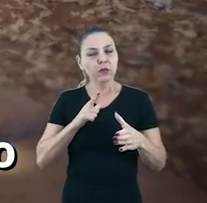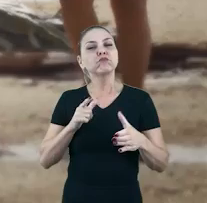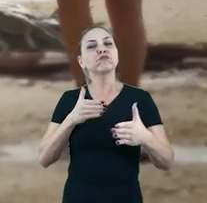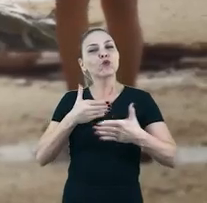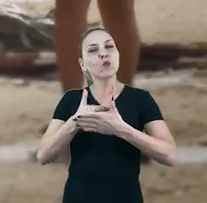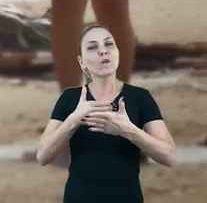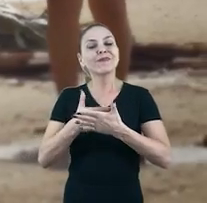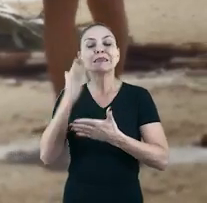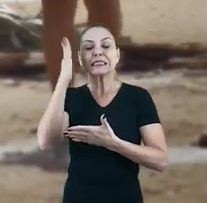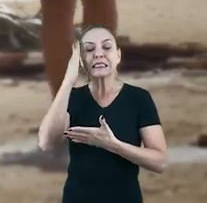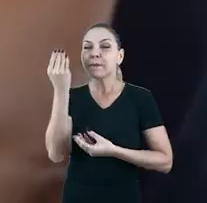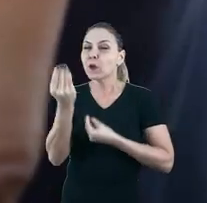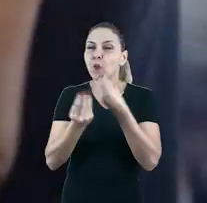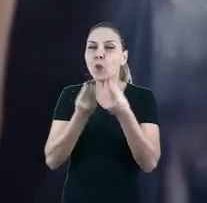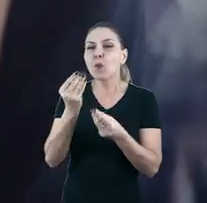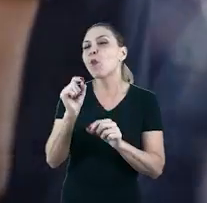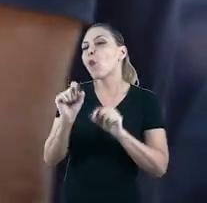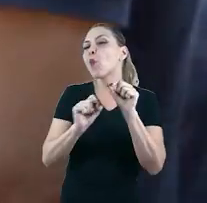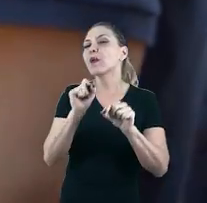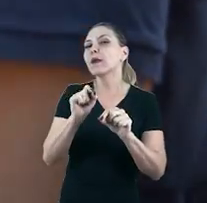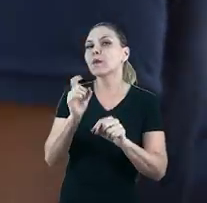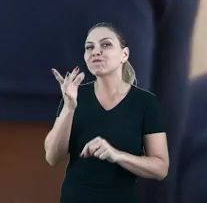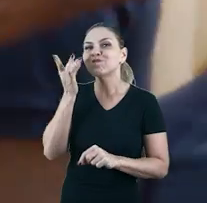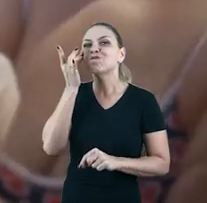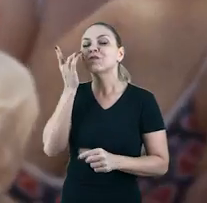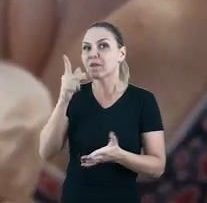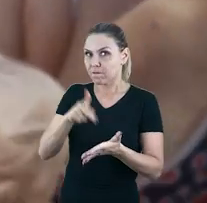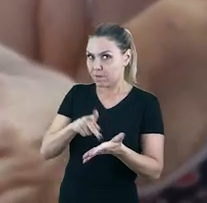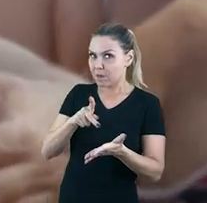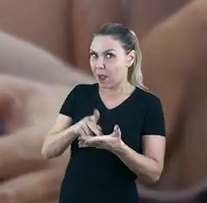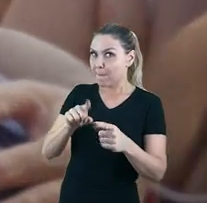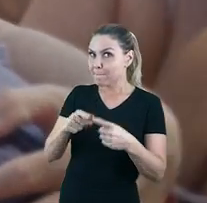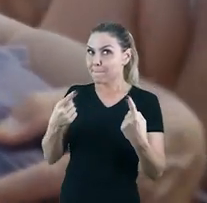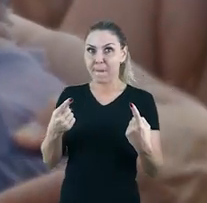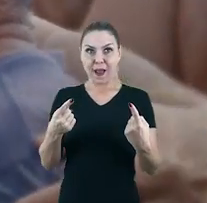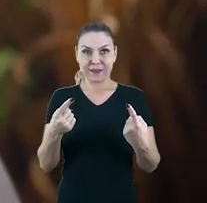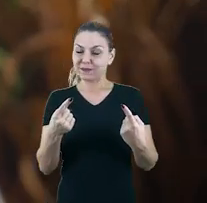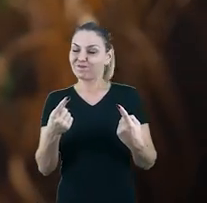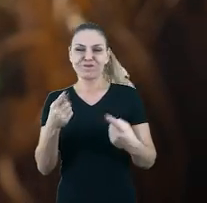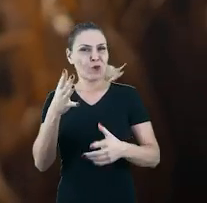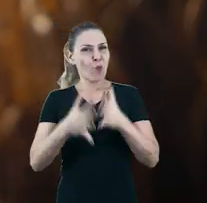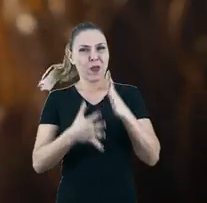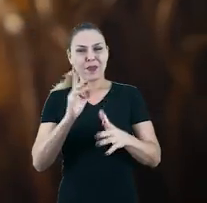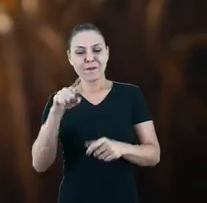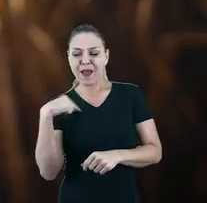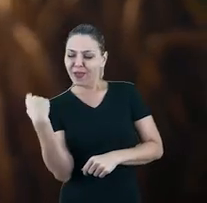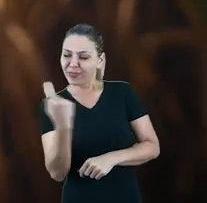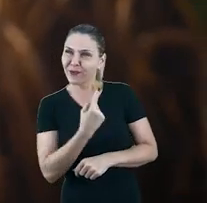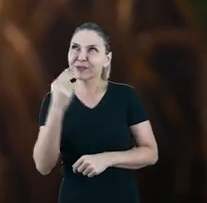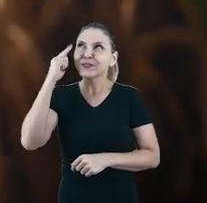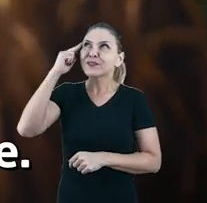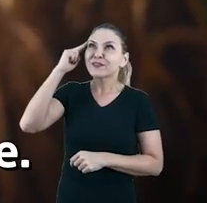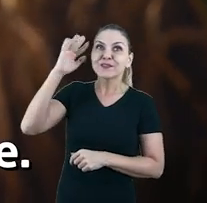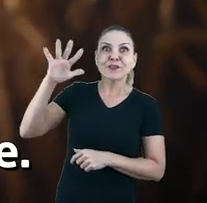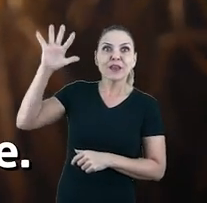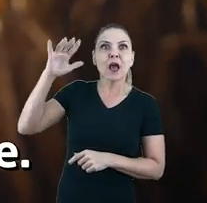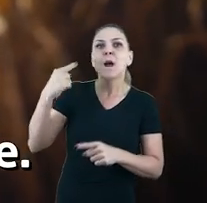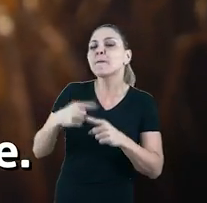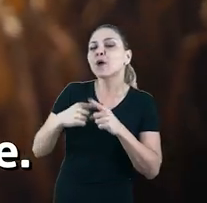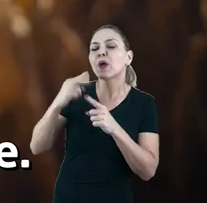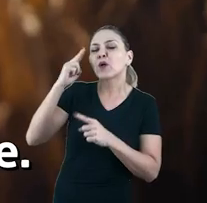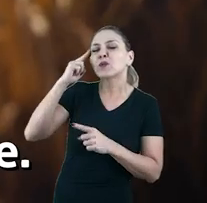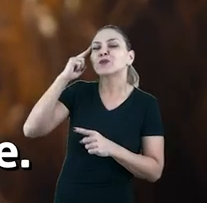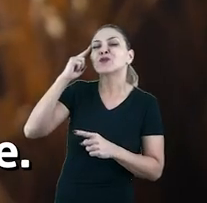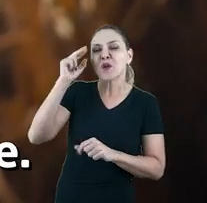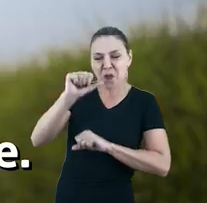Ribeirão sabe bem o que é realidade. Mas isso não nos impede de sonhar, porque é o